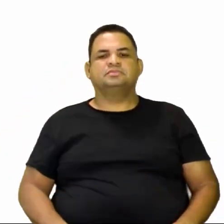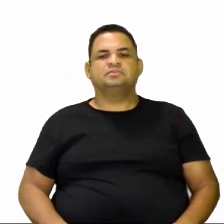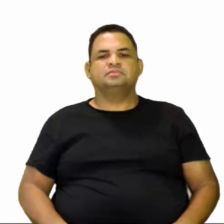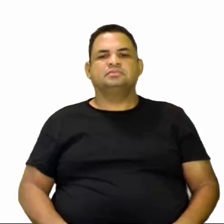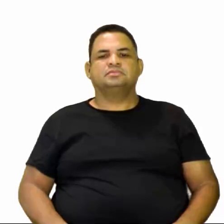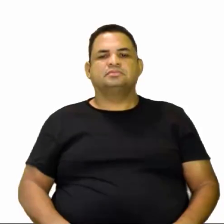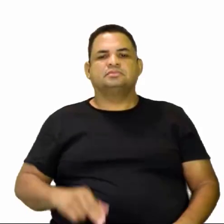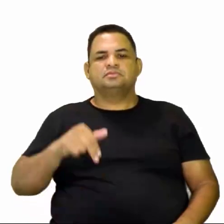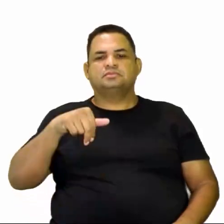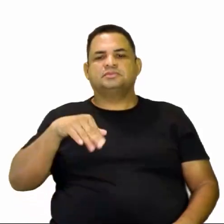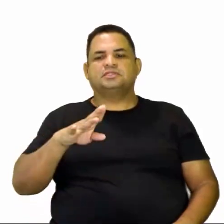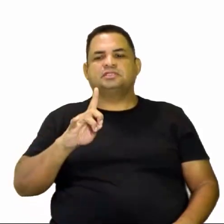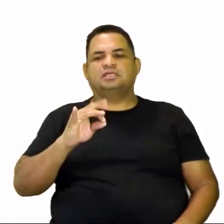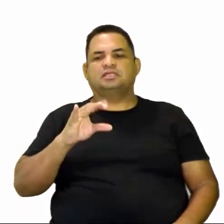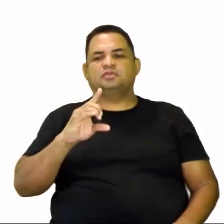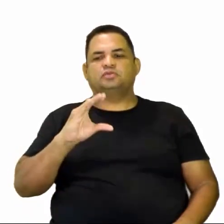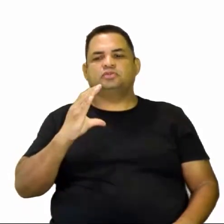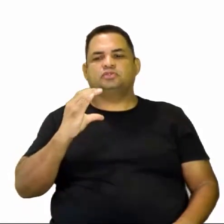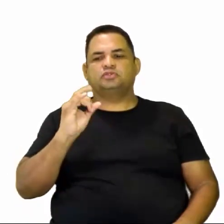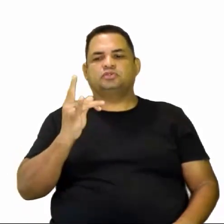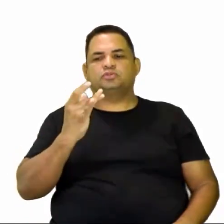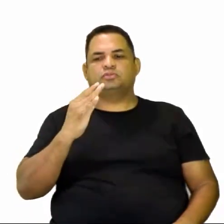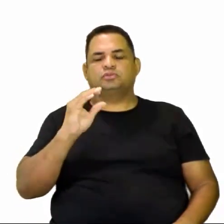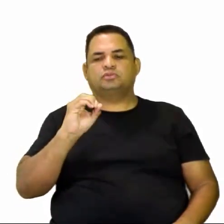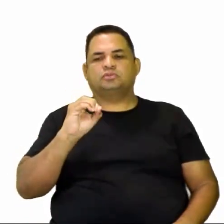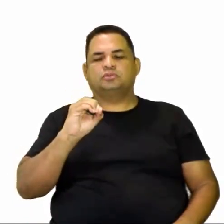chumbo, que ele foi o quê?